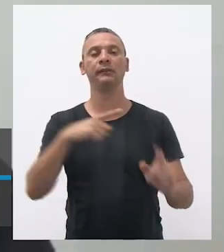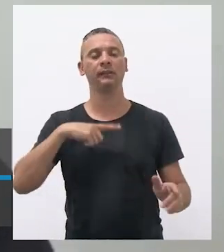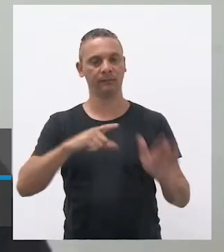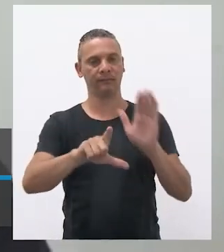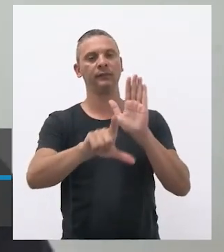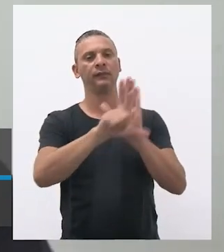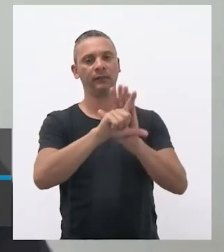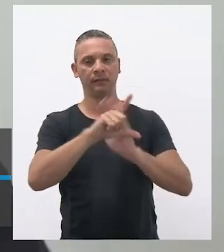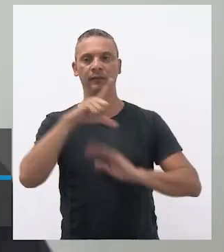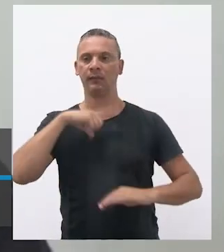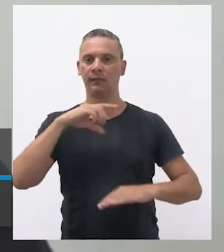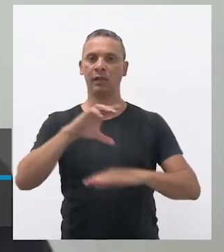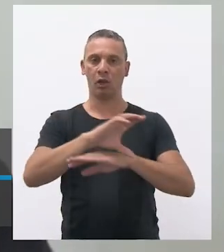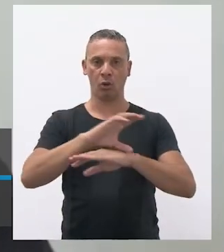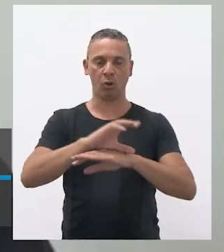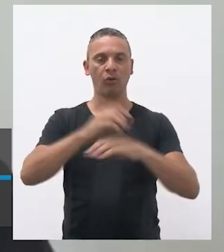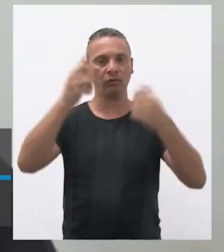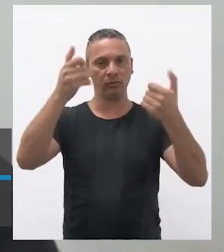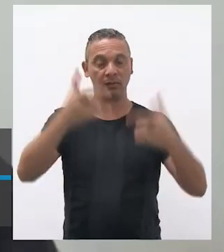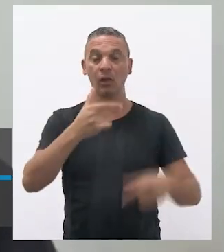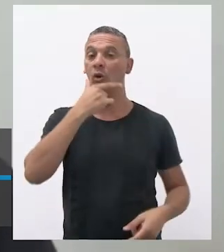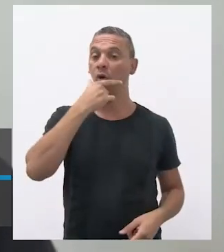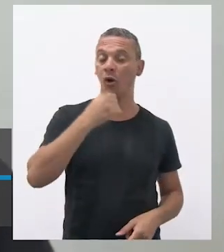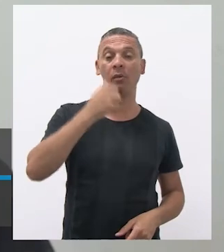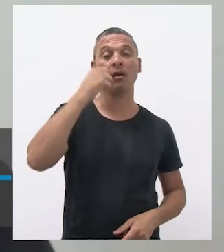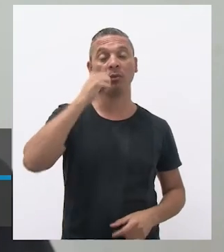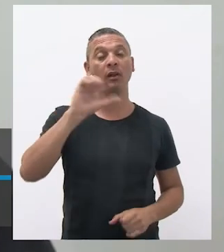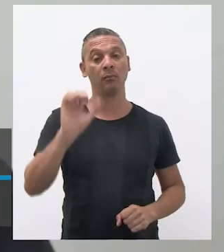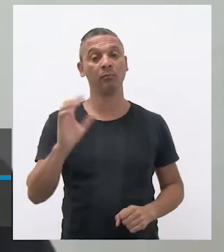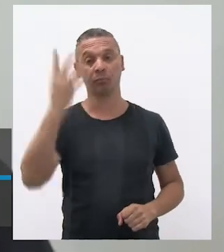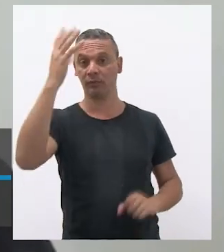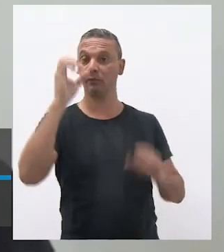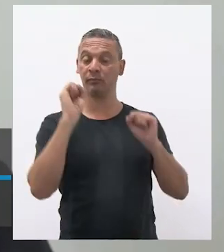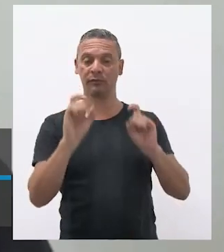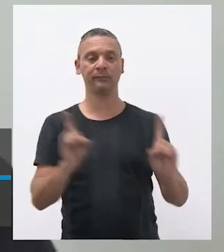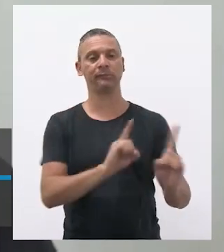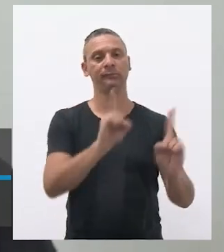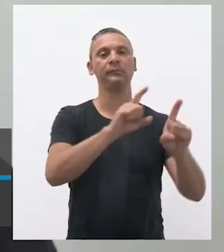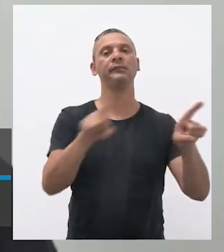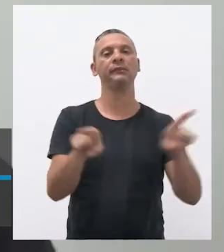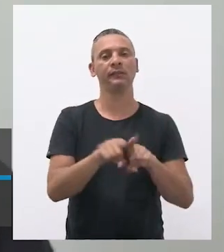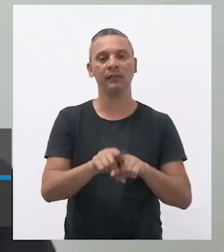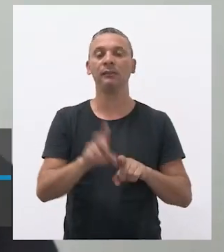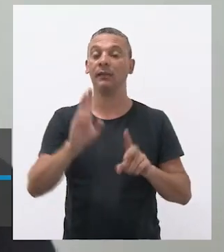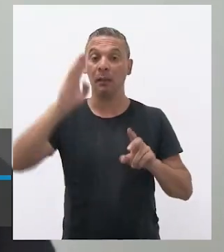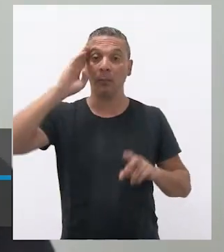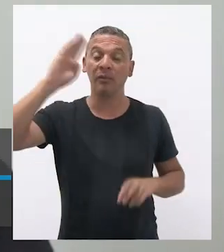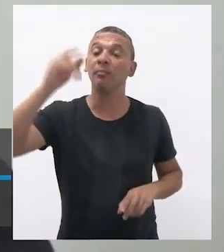que o agressor, ele controlava de forma